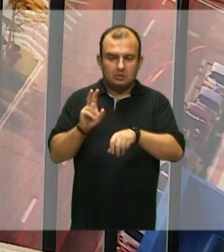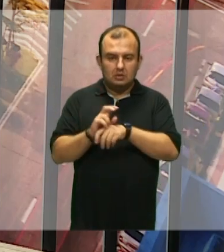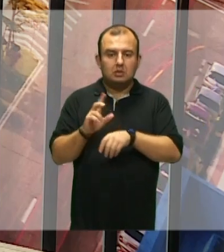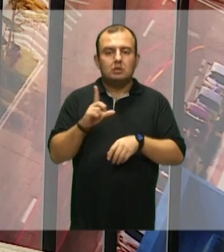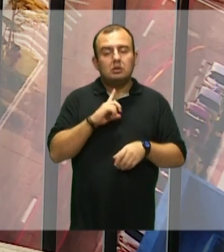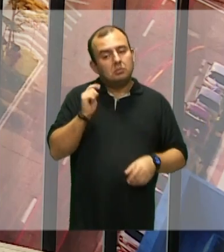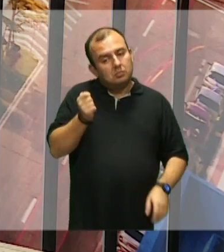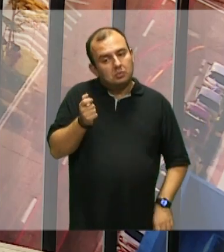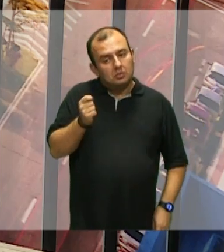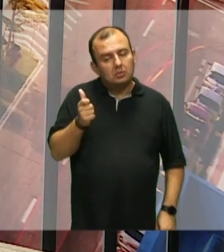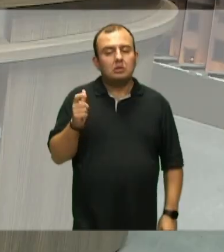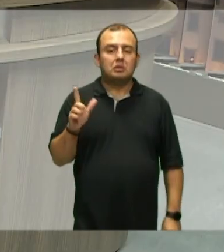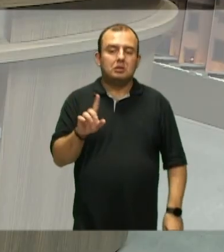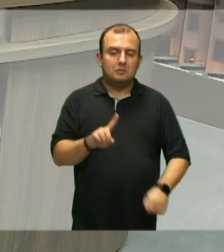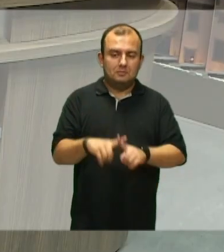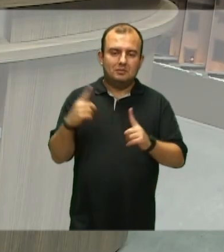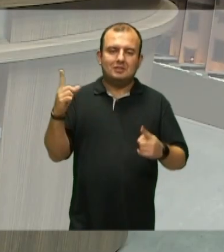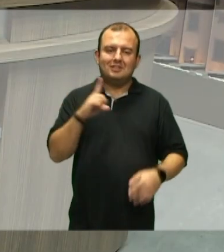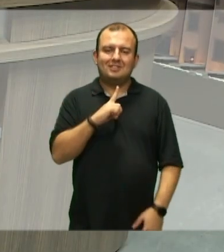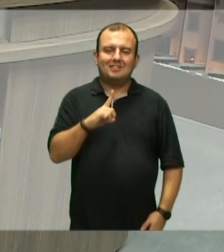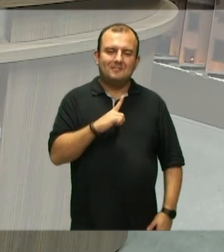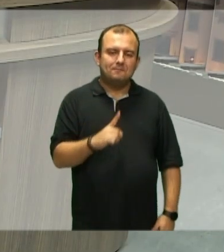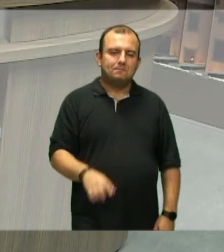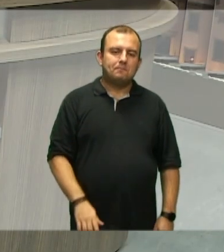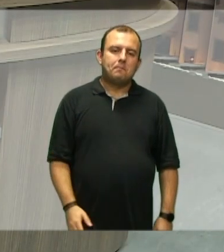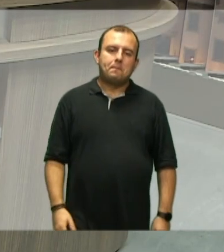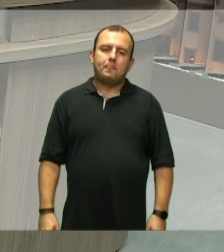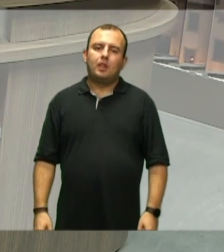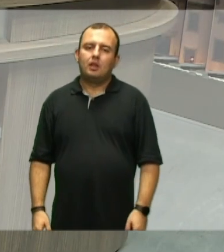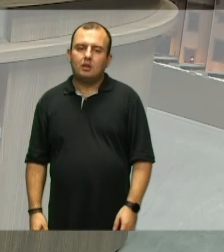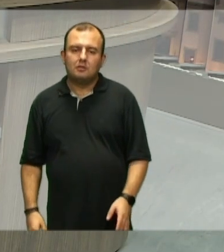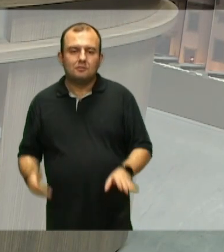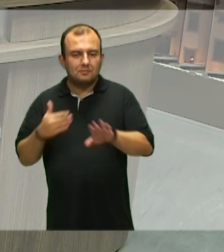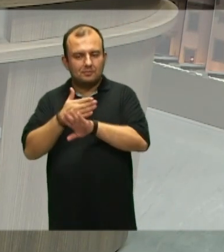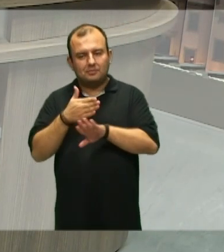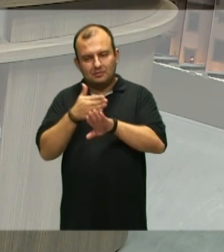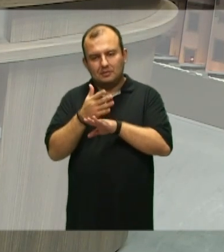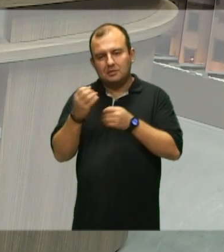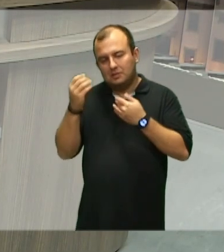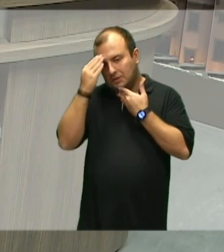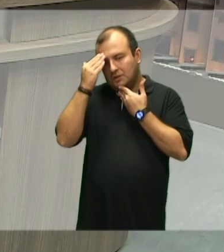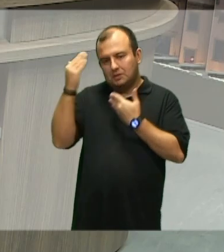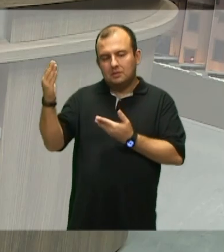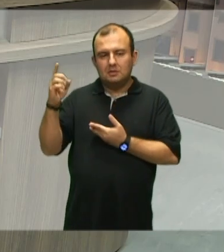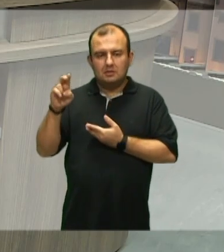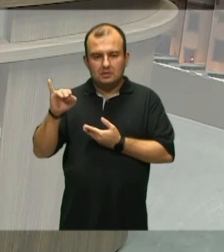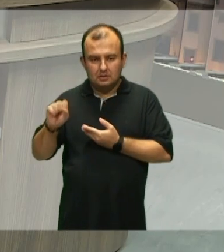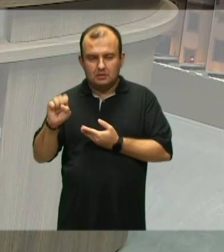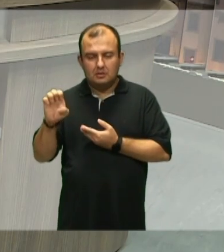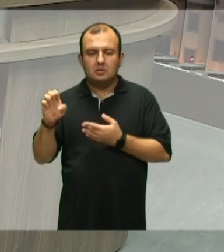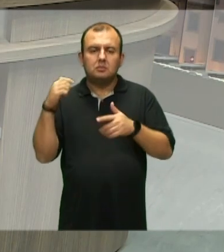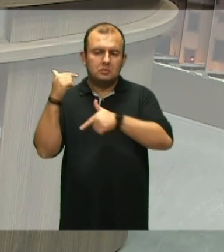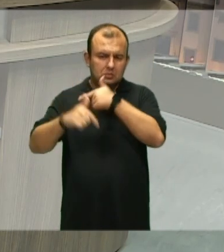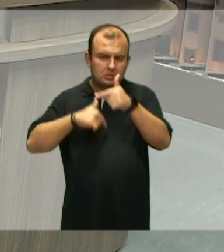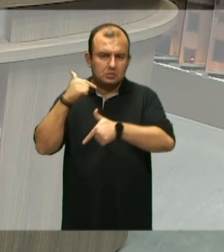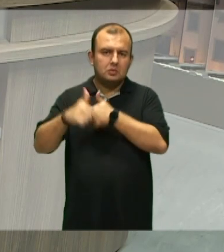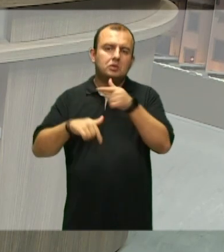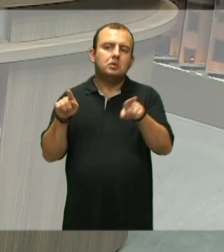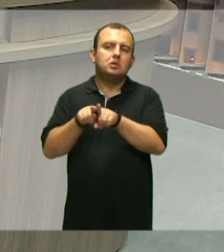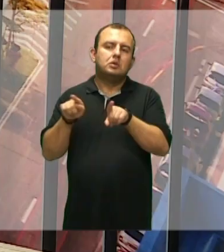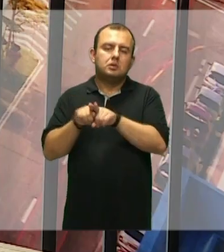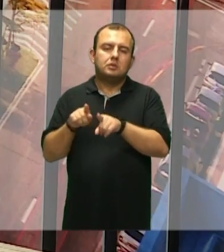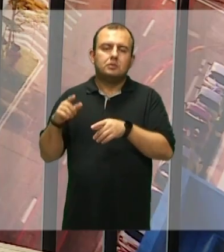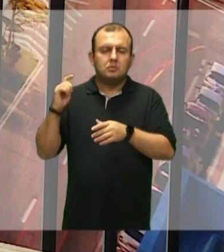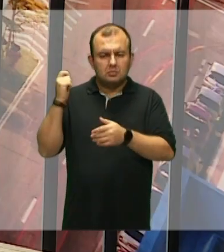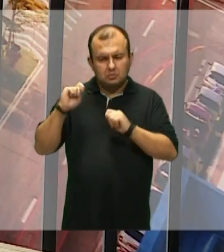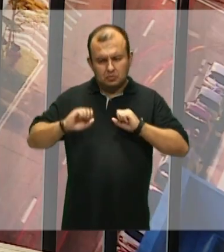tá? Pouquinhas também, mas tem. Aí tem. Vamos participar. Denise, muito obrigada, tá, pelo teu trabalho, obrigada pela